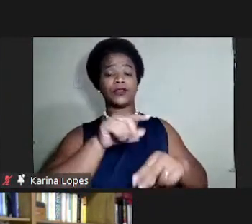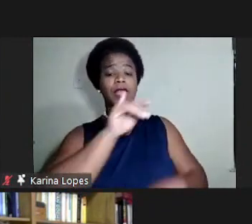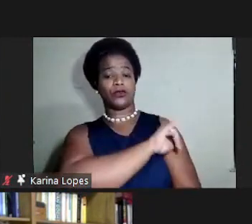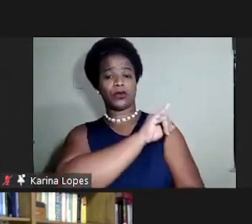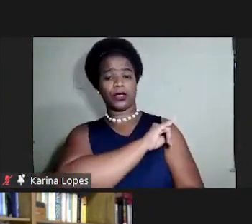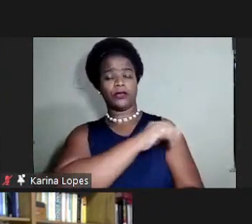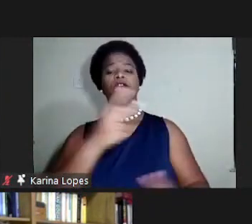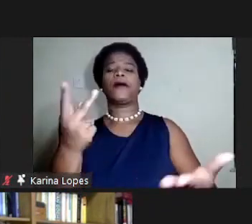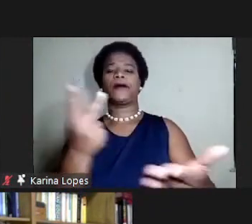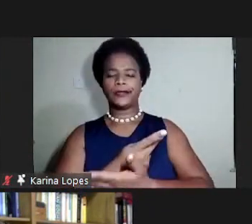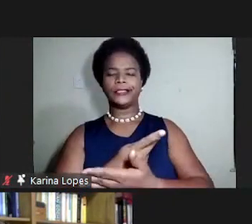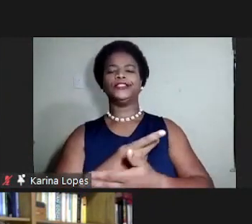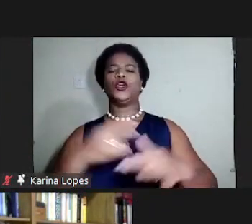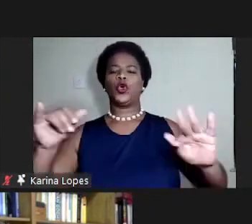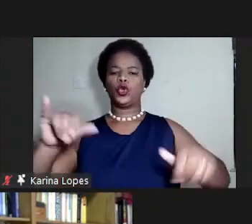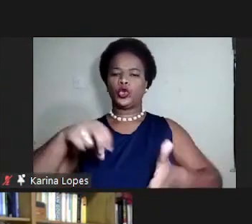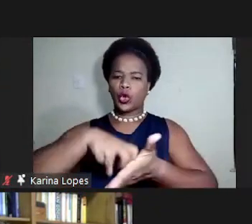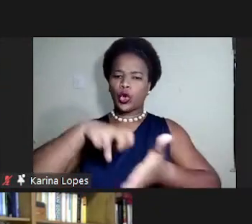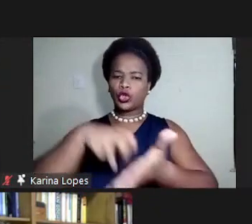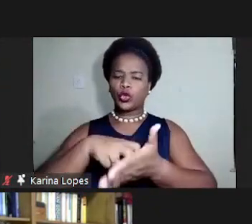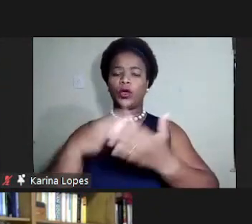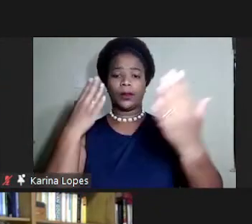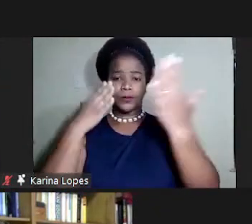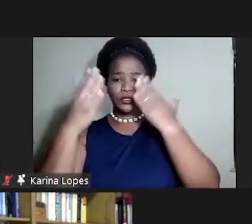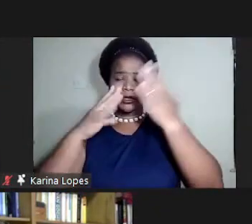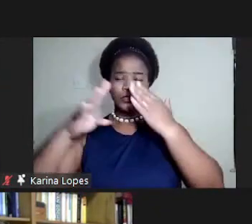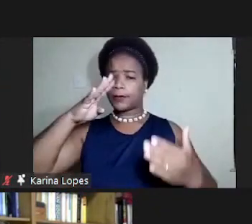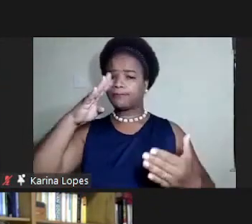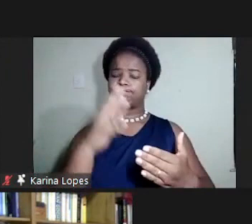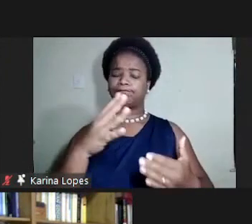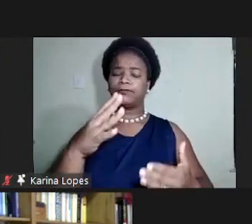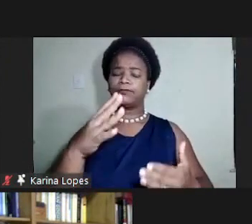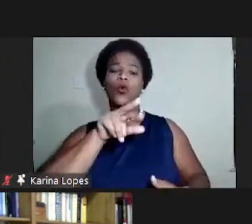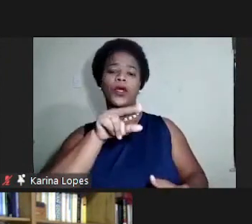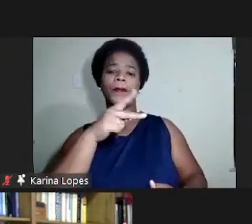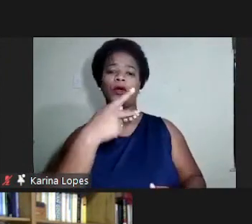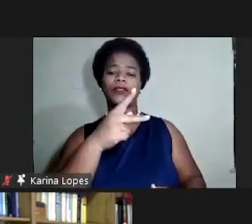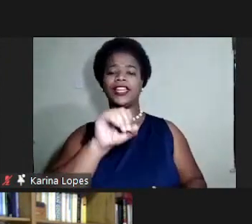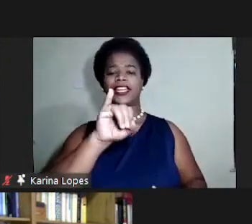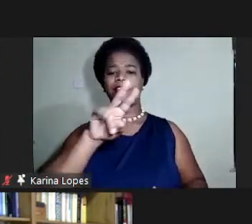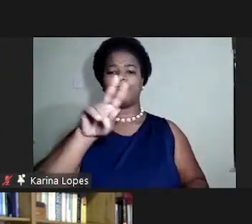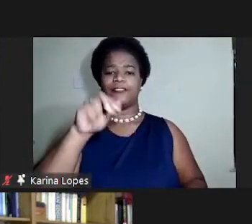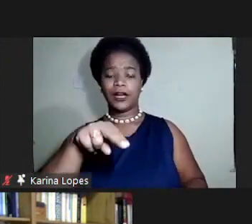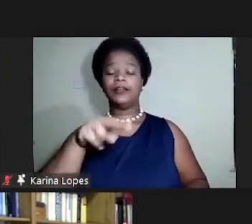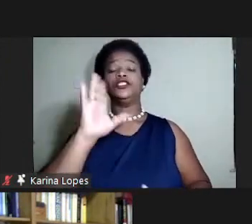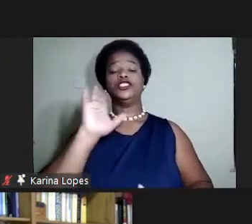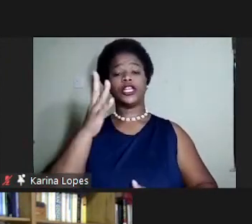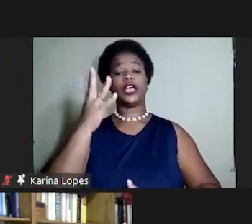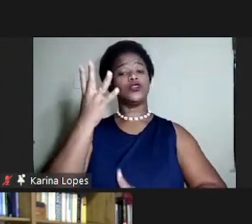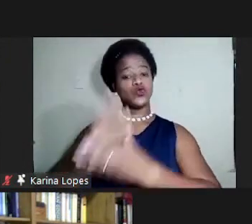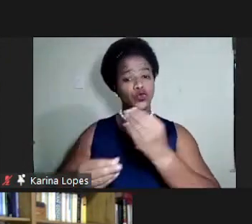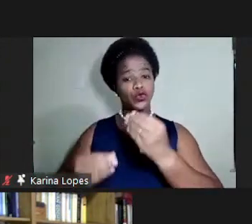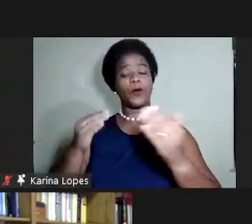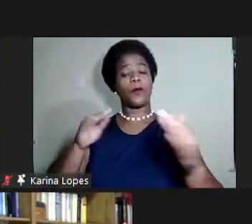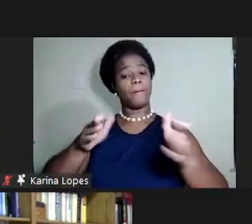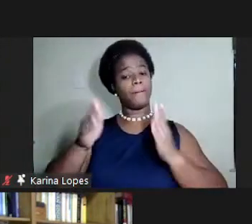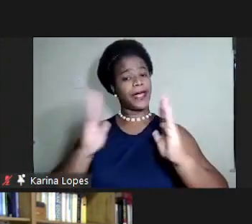psicológica para denunciar o seu irmão Ivan Mota Dias, desaparecido político na ditadura militar.